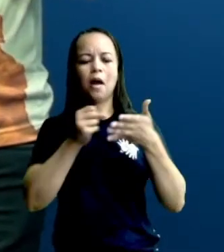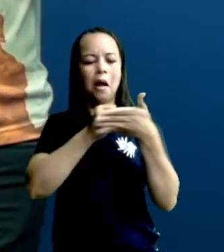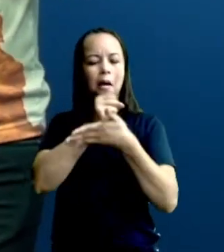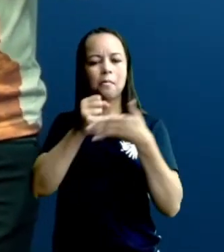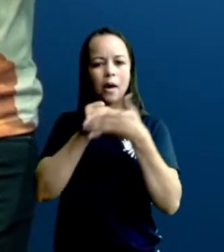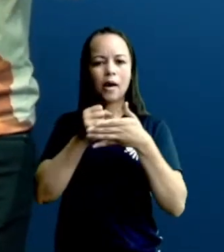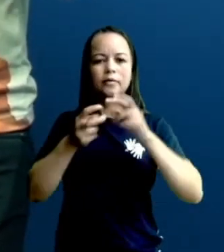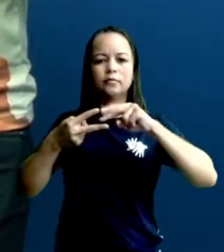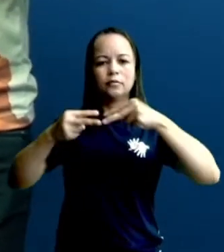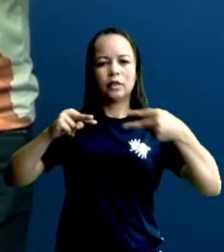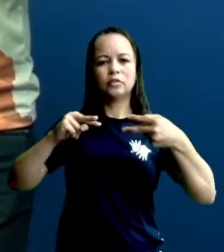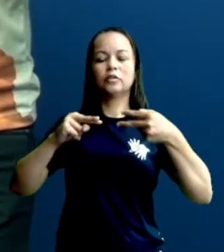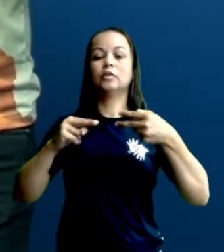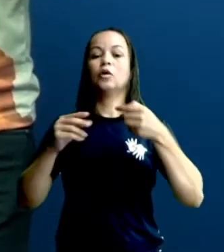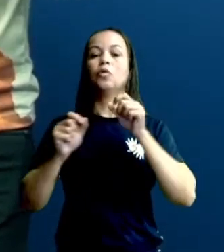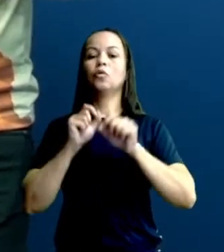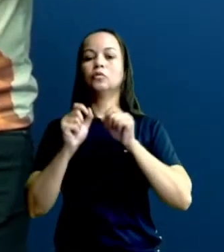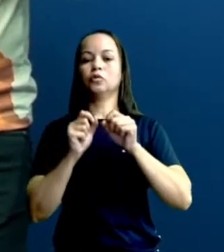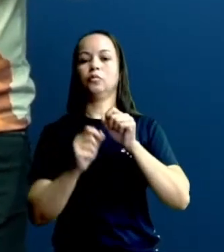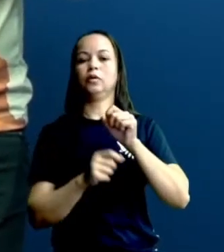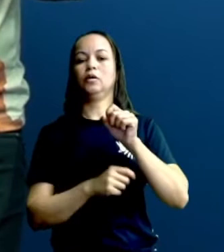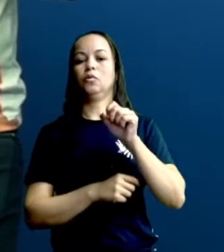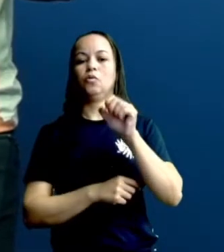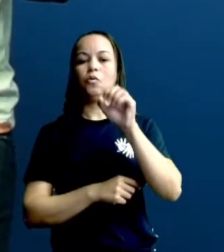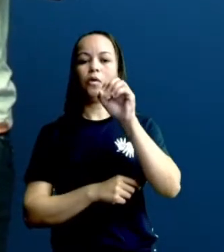Sobre o ácido